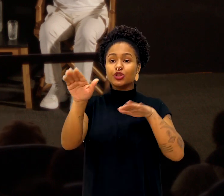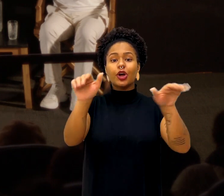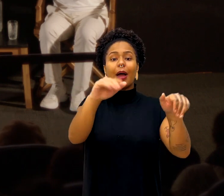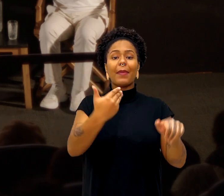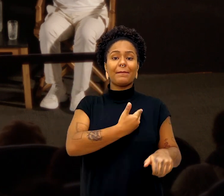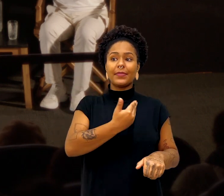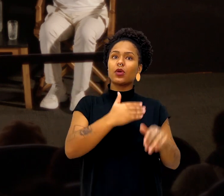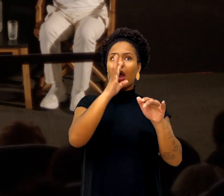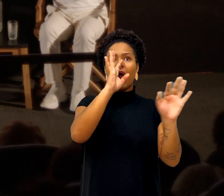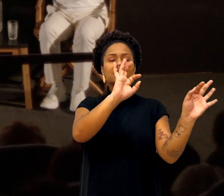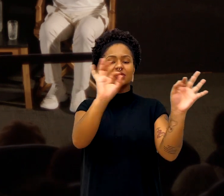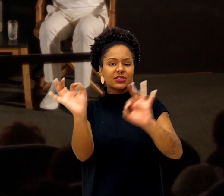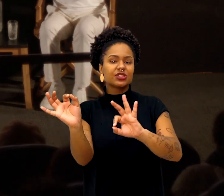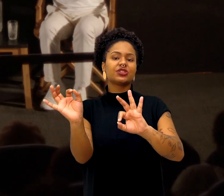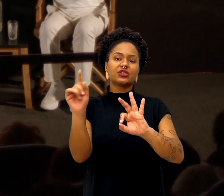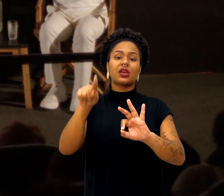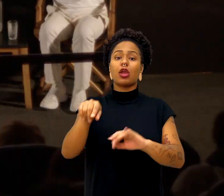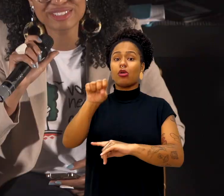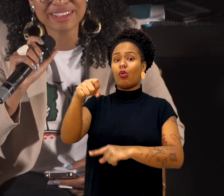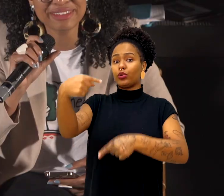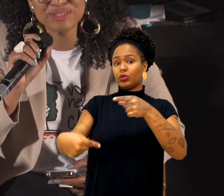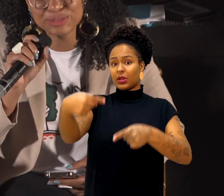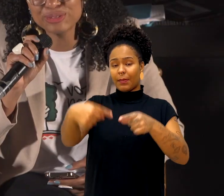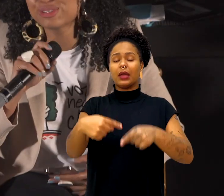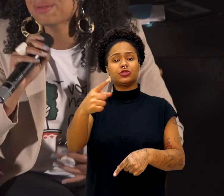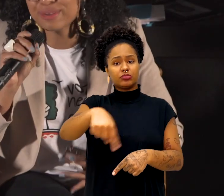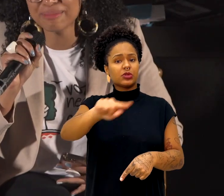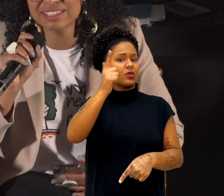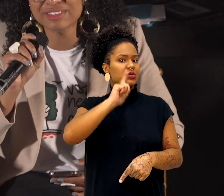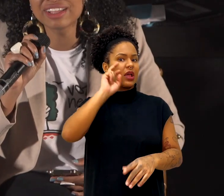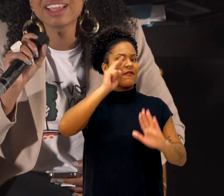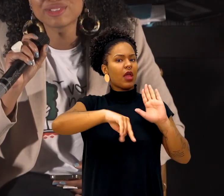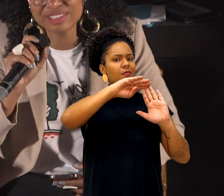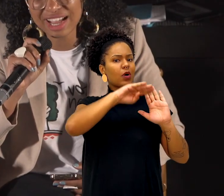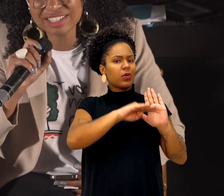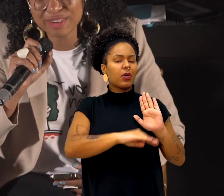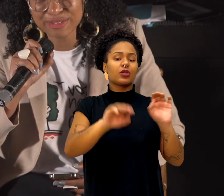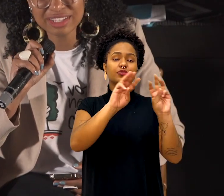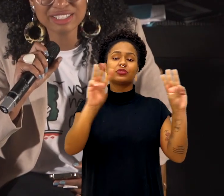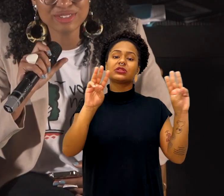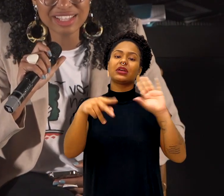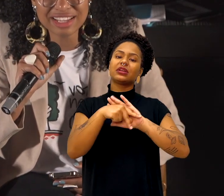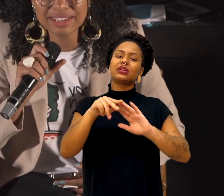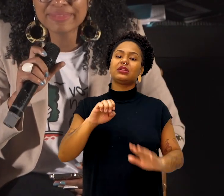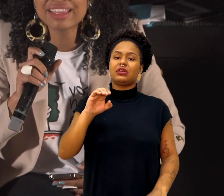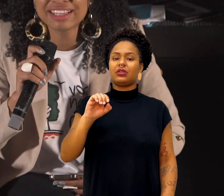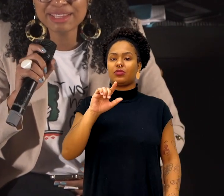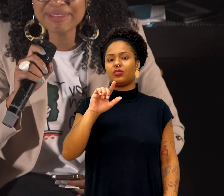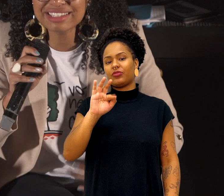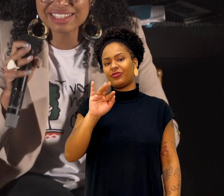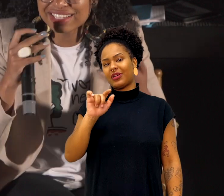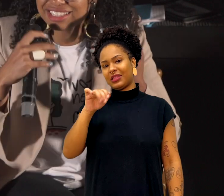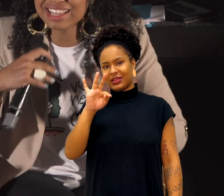para assistirem. A gente ainda vai ter mais 8 debates. Vocês conseguem ver toda a programação no site da Ecofalante, no Instagram.